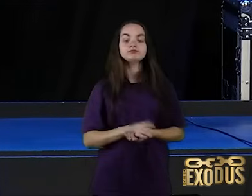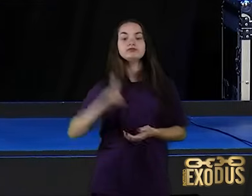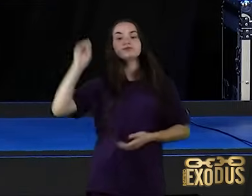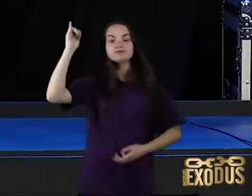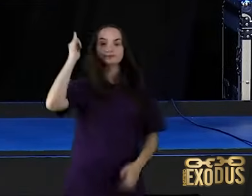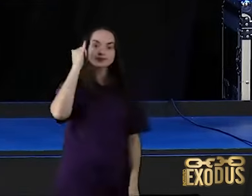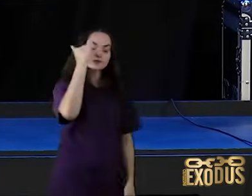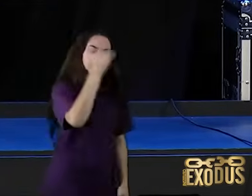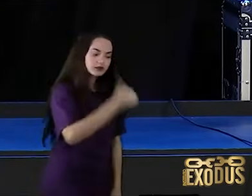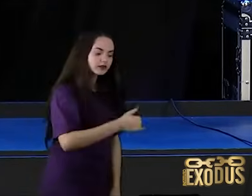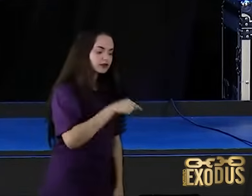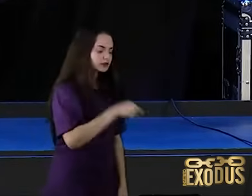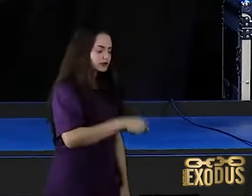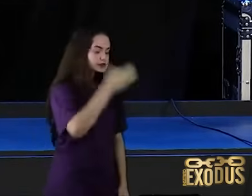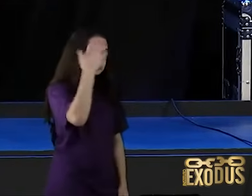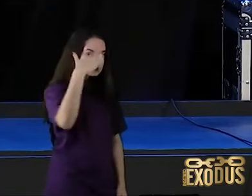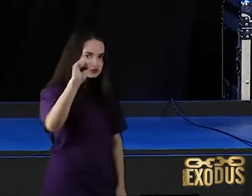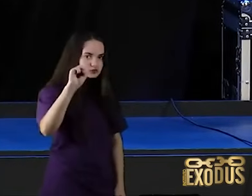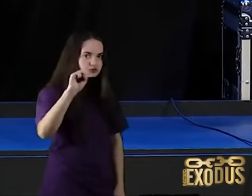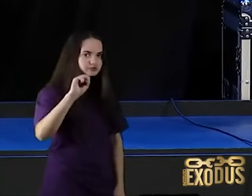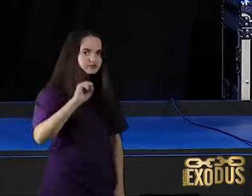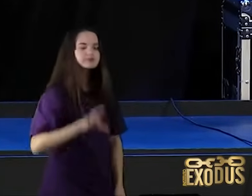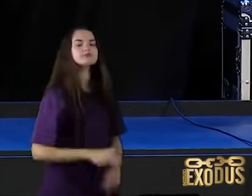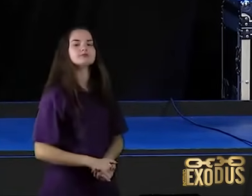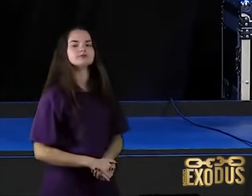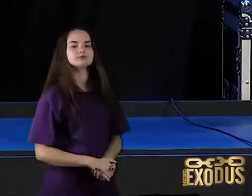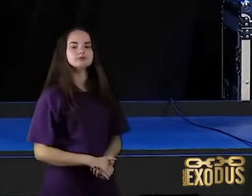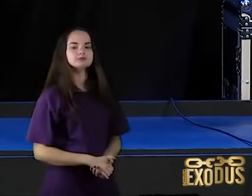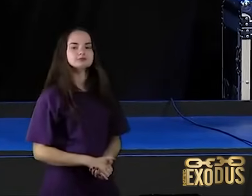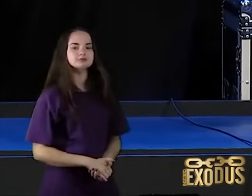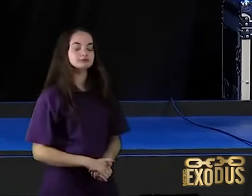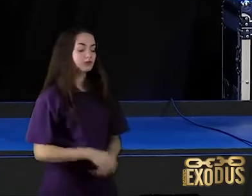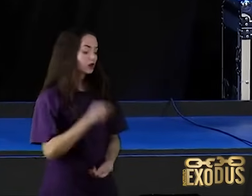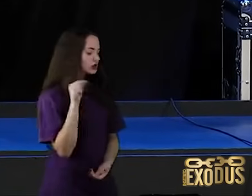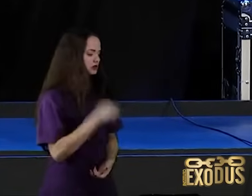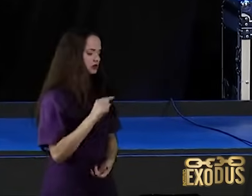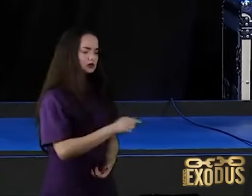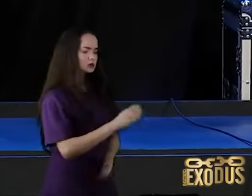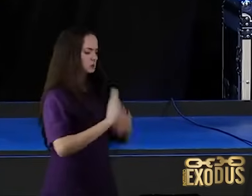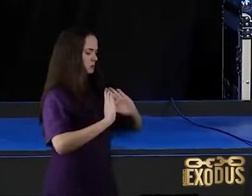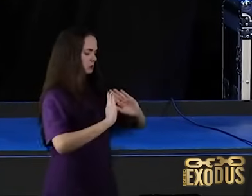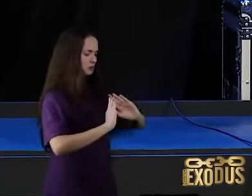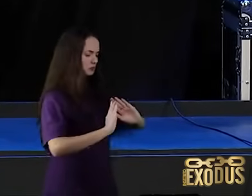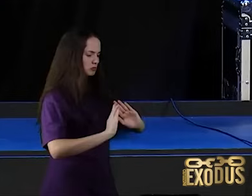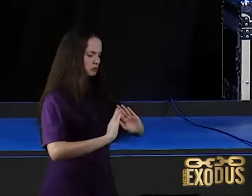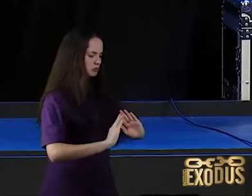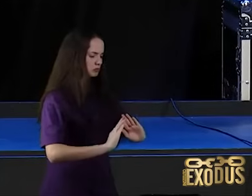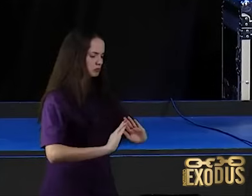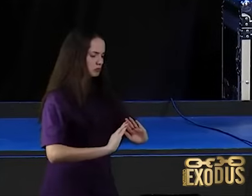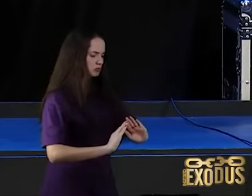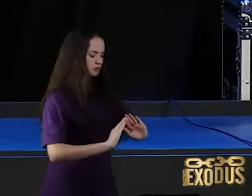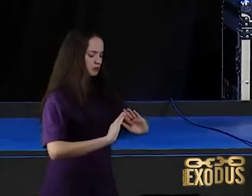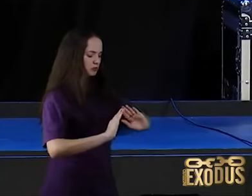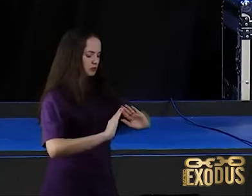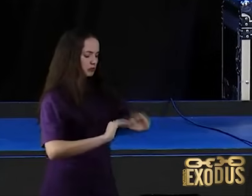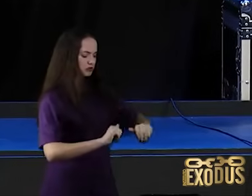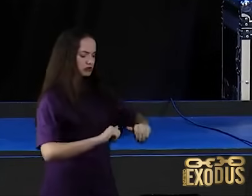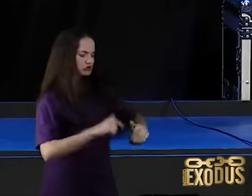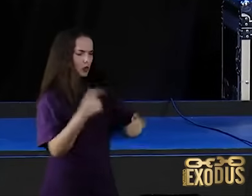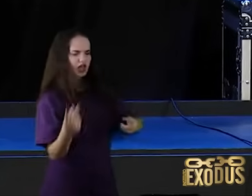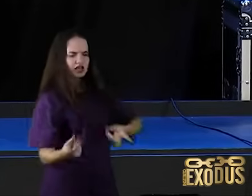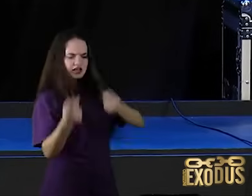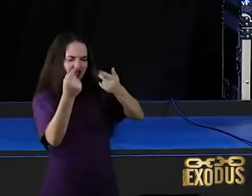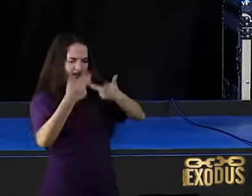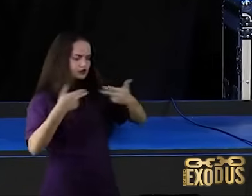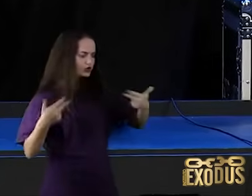para ele olha por que você não me pediu eu vou te dar além eu vou te dar